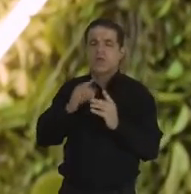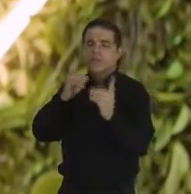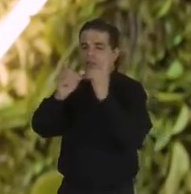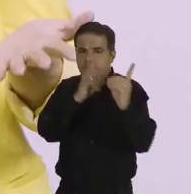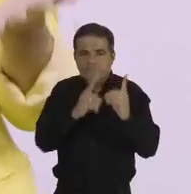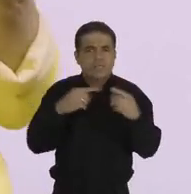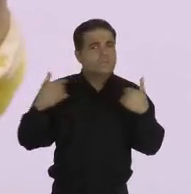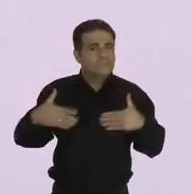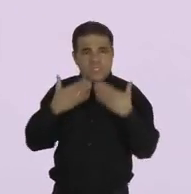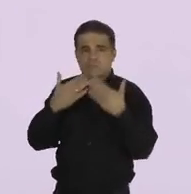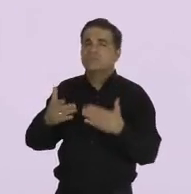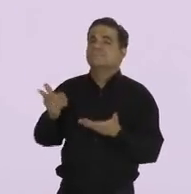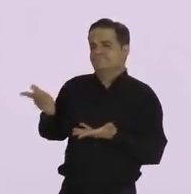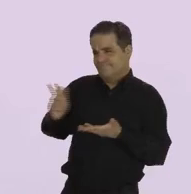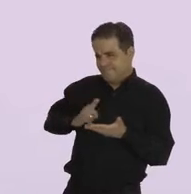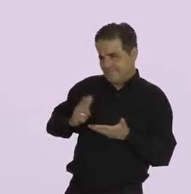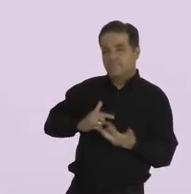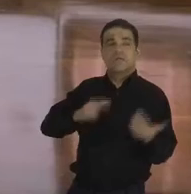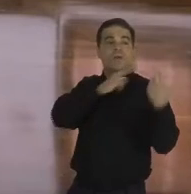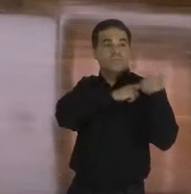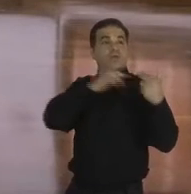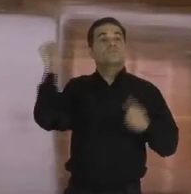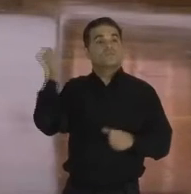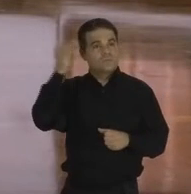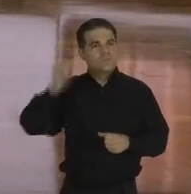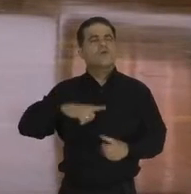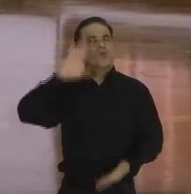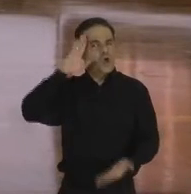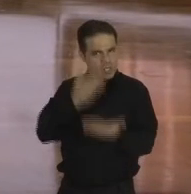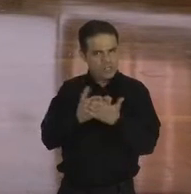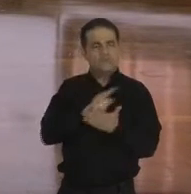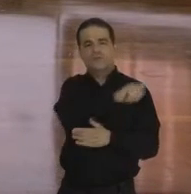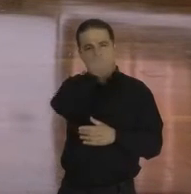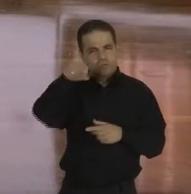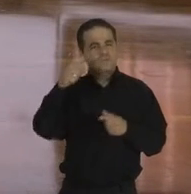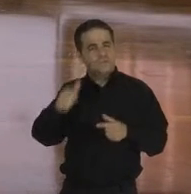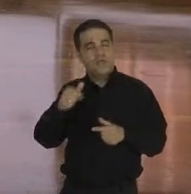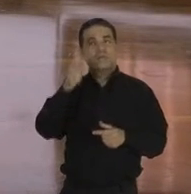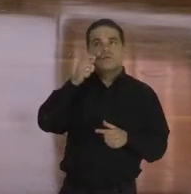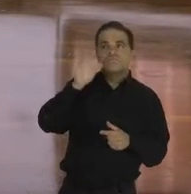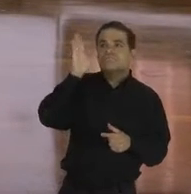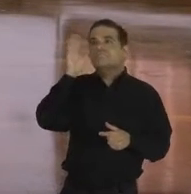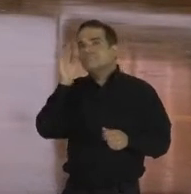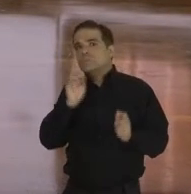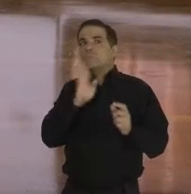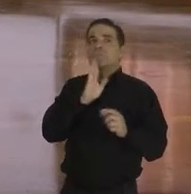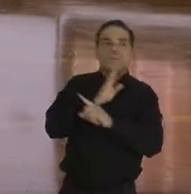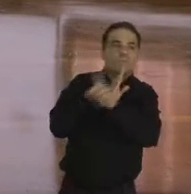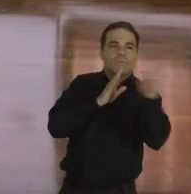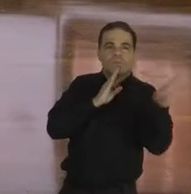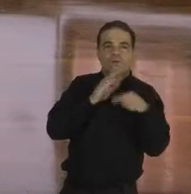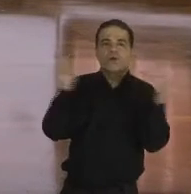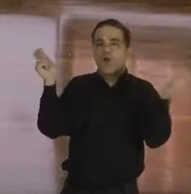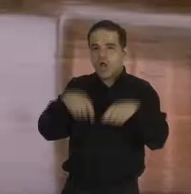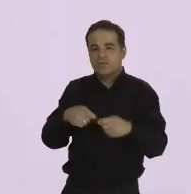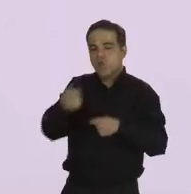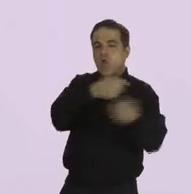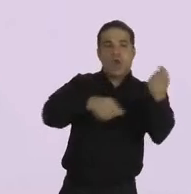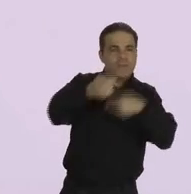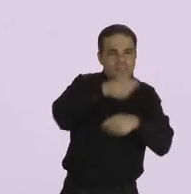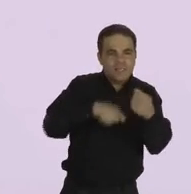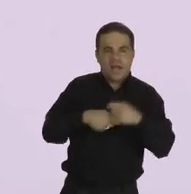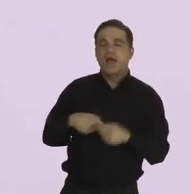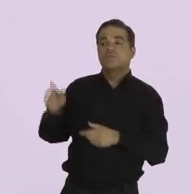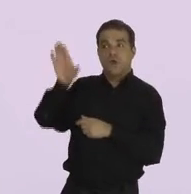novas a rede sem dúvida tem um papel fundamental e eu tenho certeza que todos vocês também estão muito curiosos para conhecer as condições comerciais